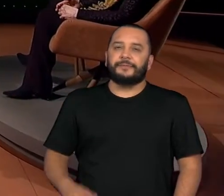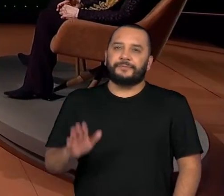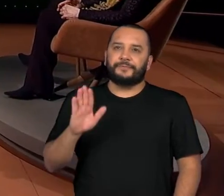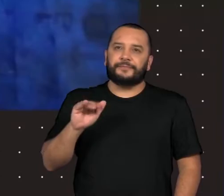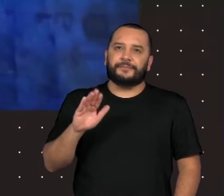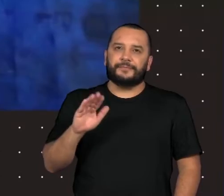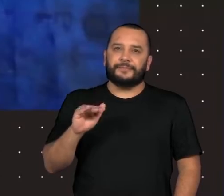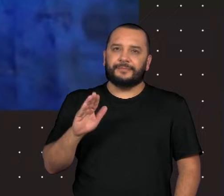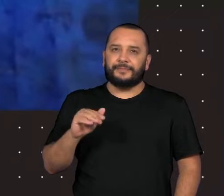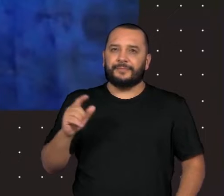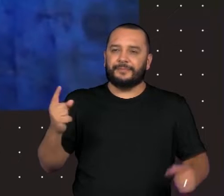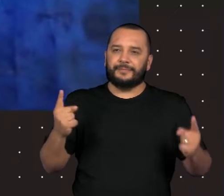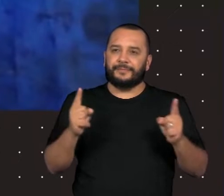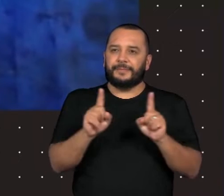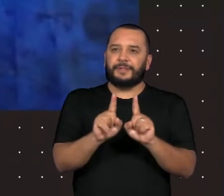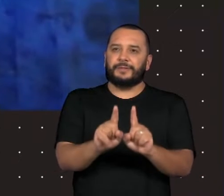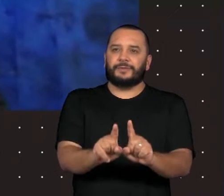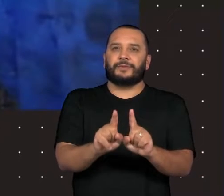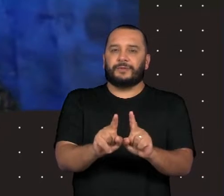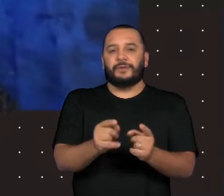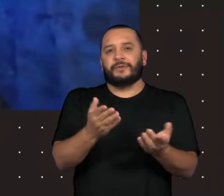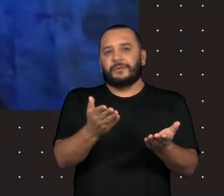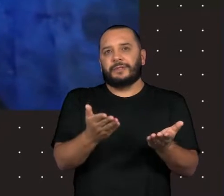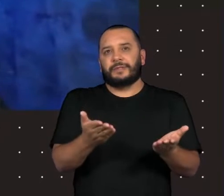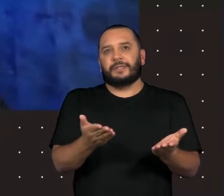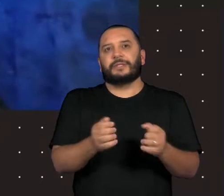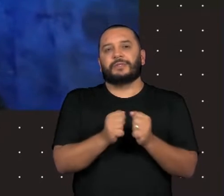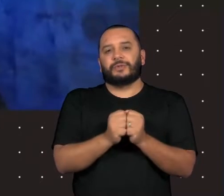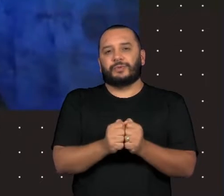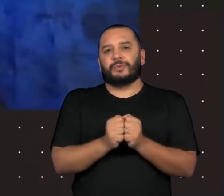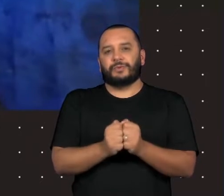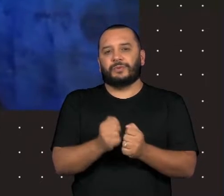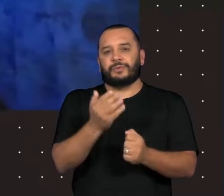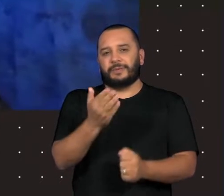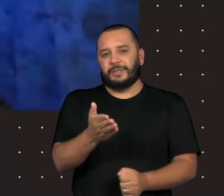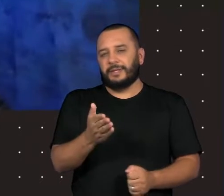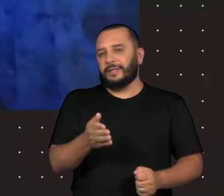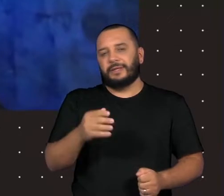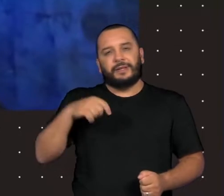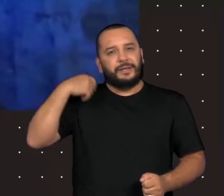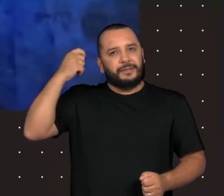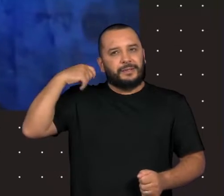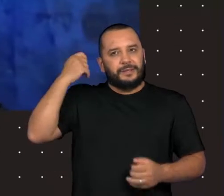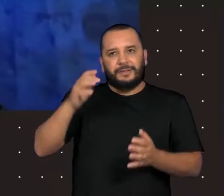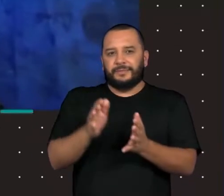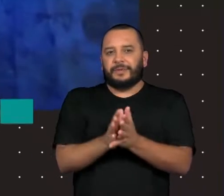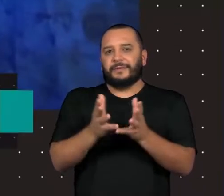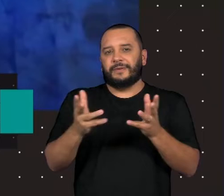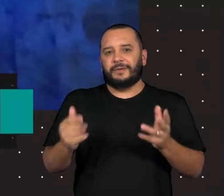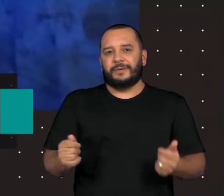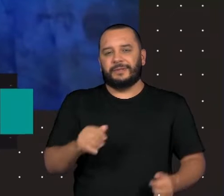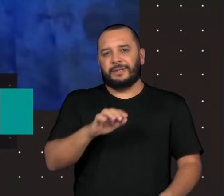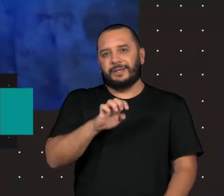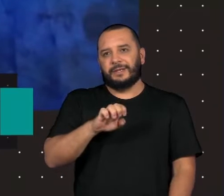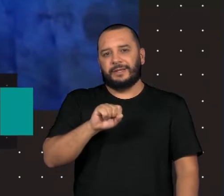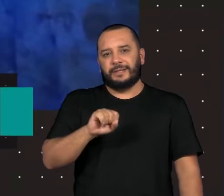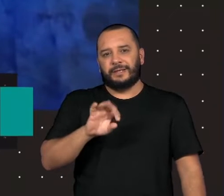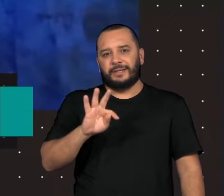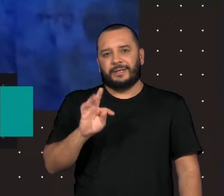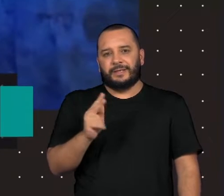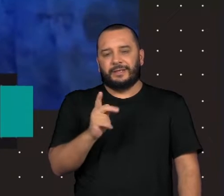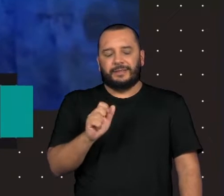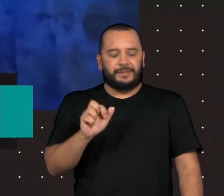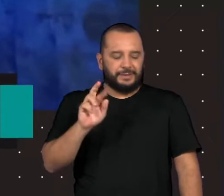Olá, Persona em Foco. Hoje vocês estão aí no estúdio com a grande atriz Esther Góes. Uma